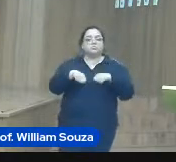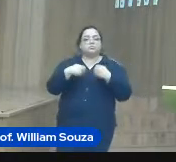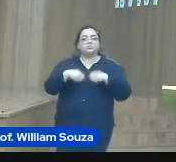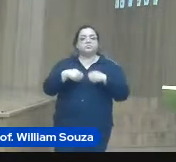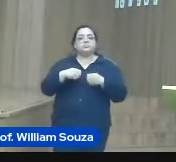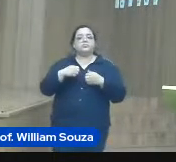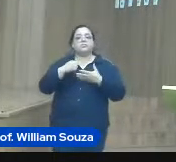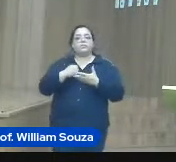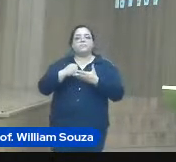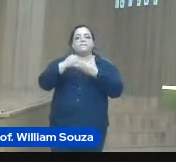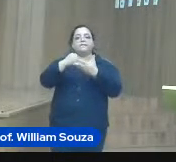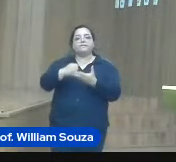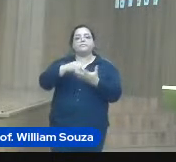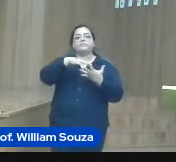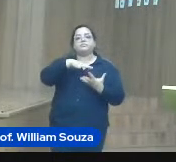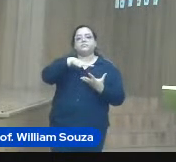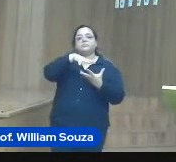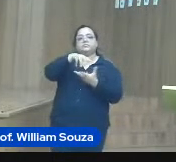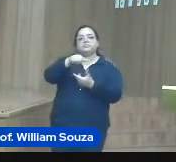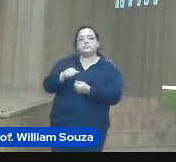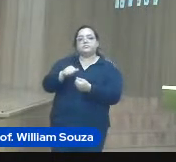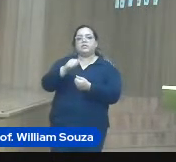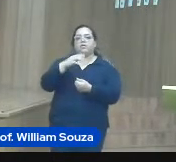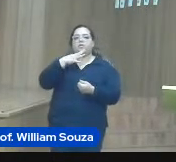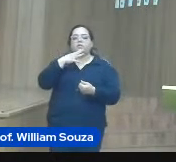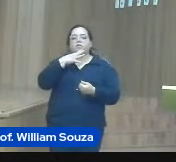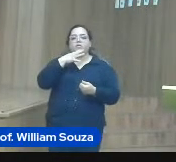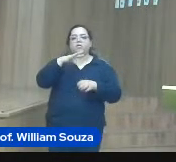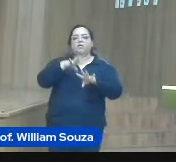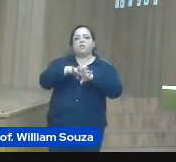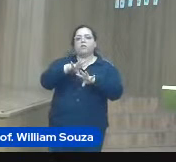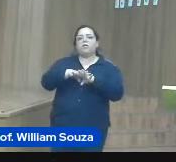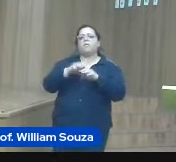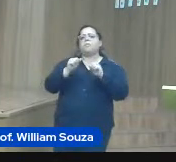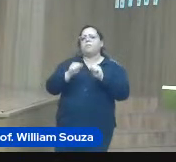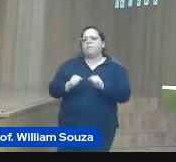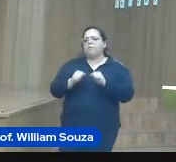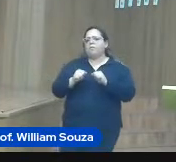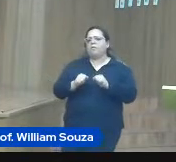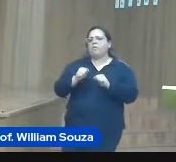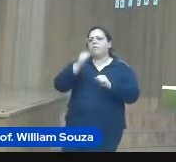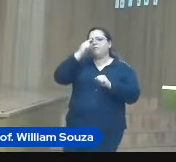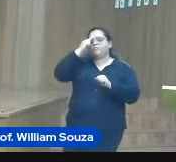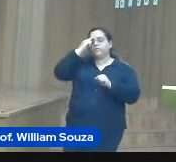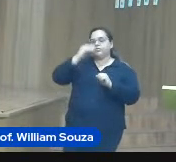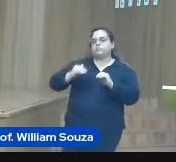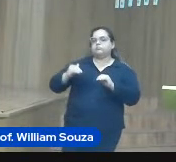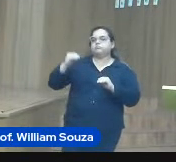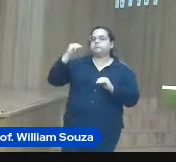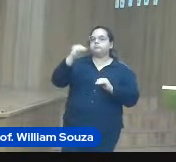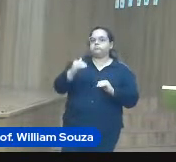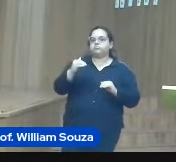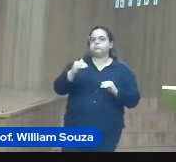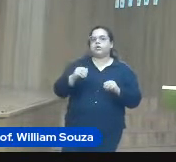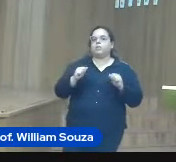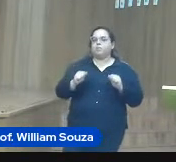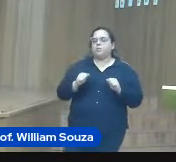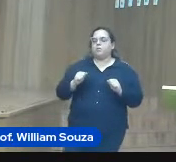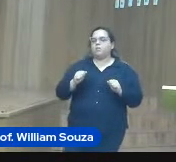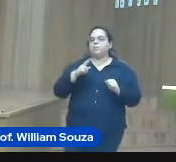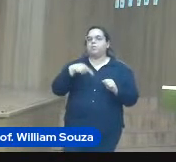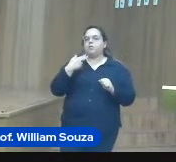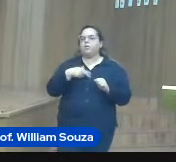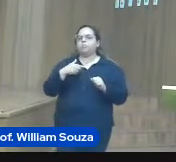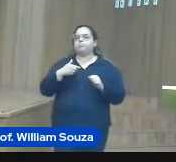E o conhecimento matemático, ele pode ser uma via para a gente alcançar isso. Pode ser uma via para a gente combater